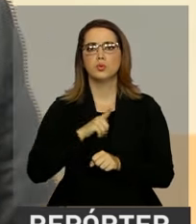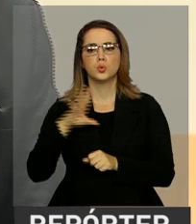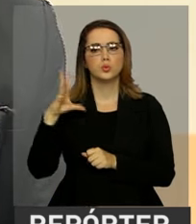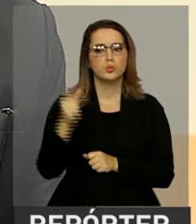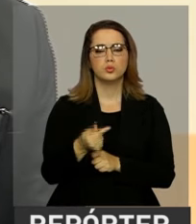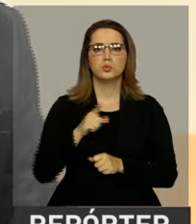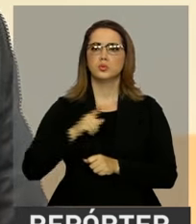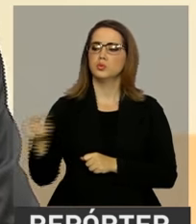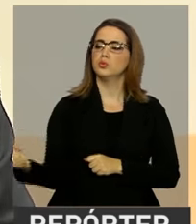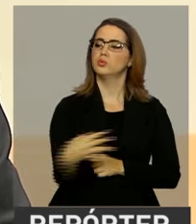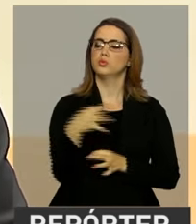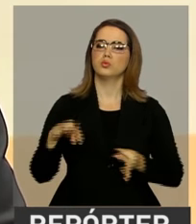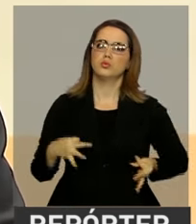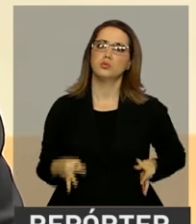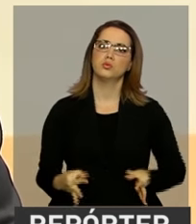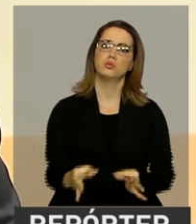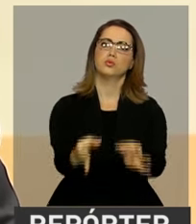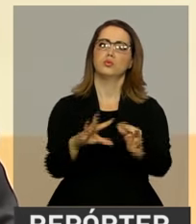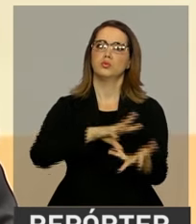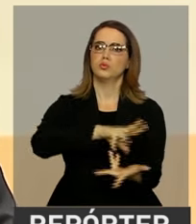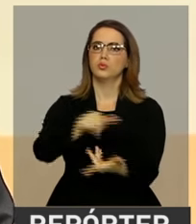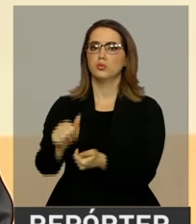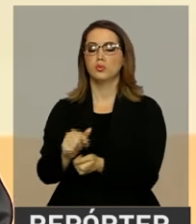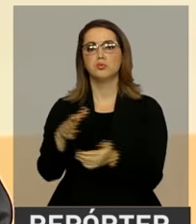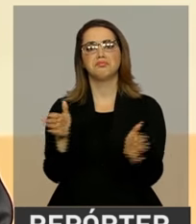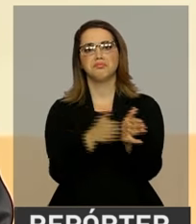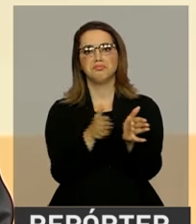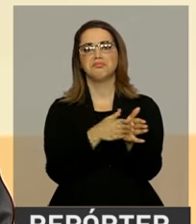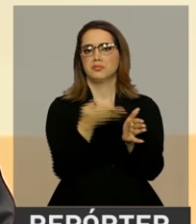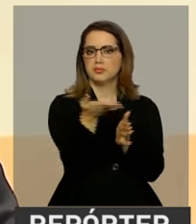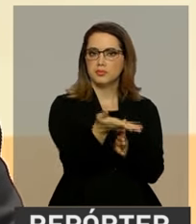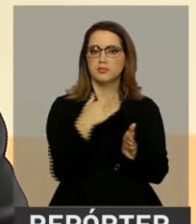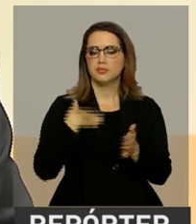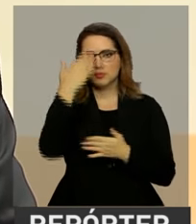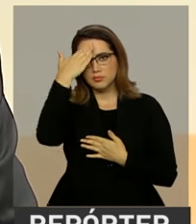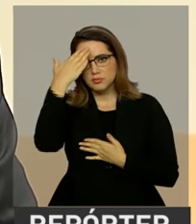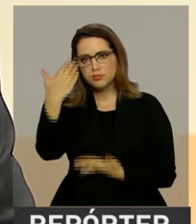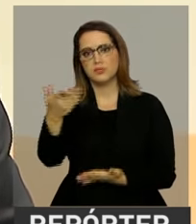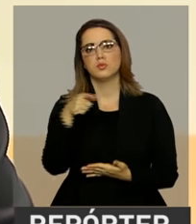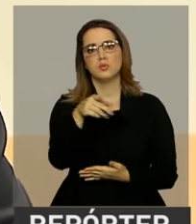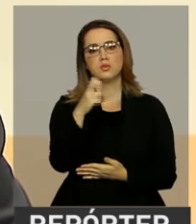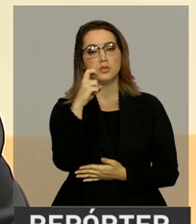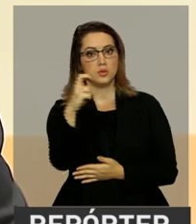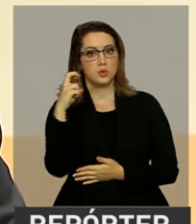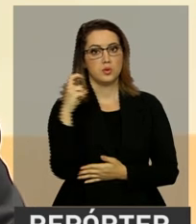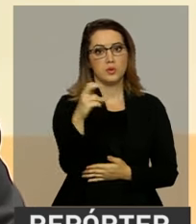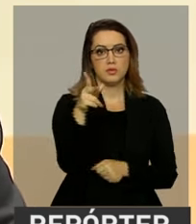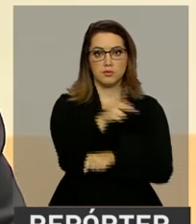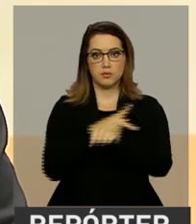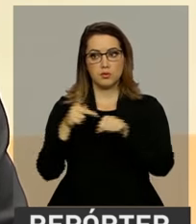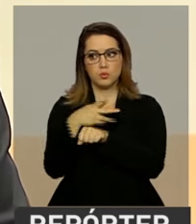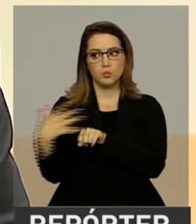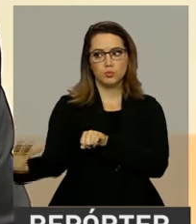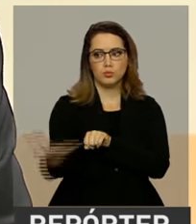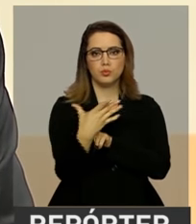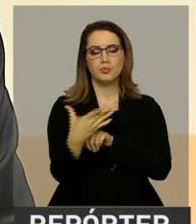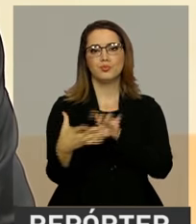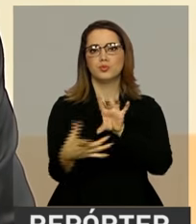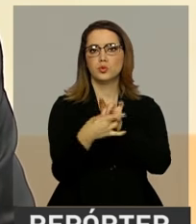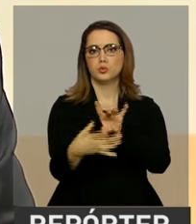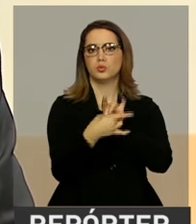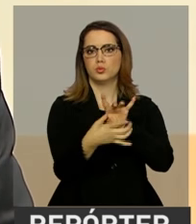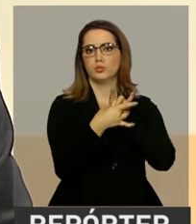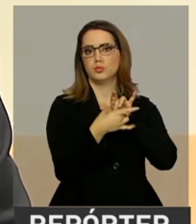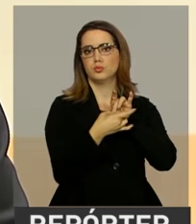tudo que há de mais moderno no mundo. E parabéns e meu agradecimento aos 55 países que juntos têm mais